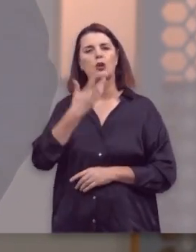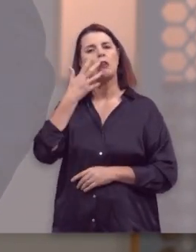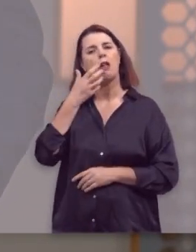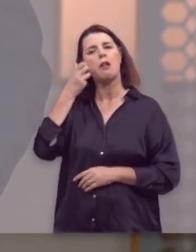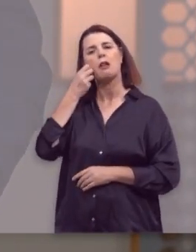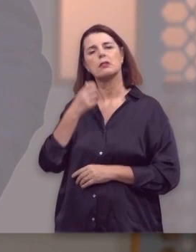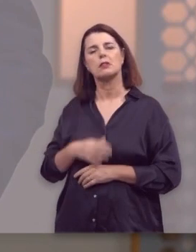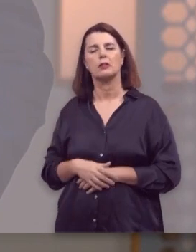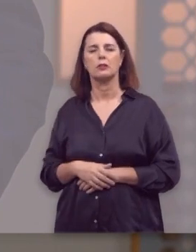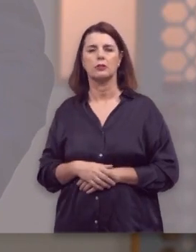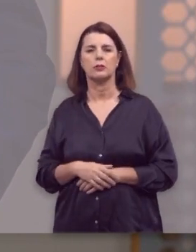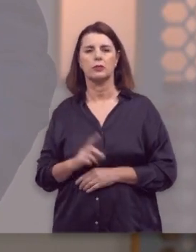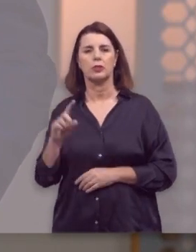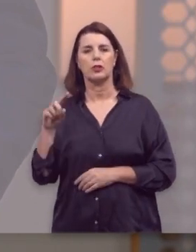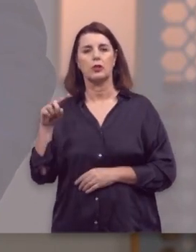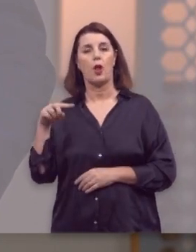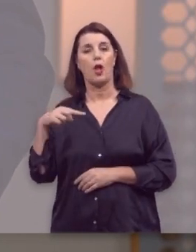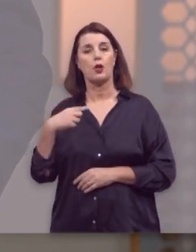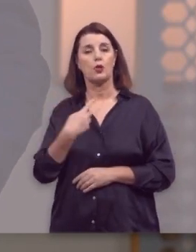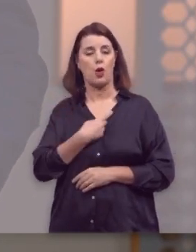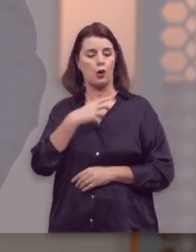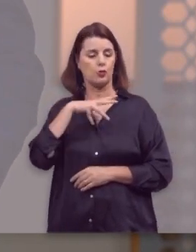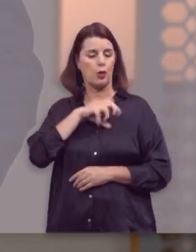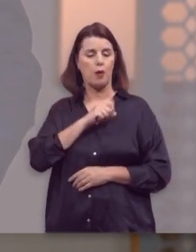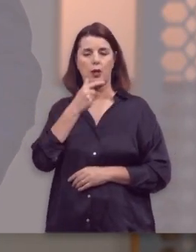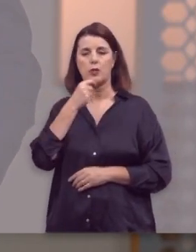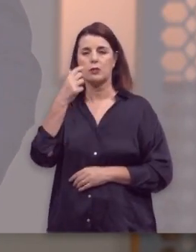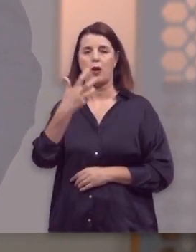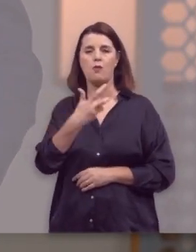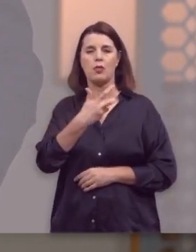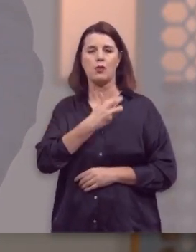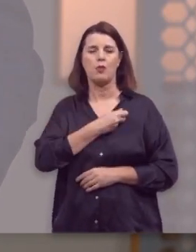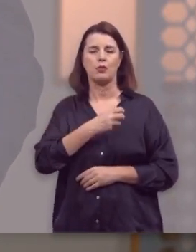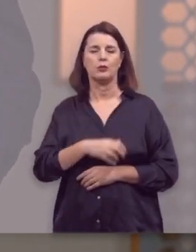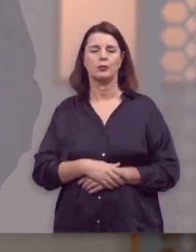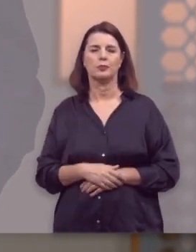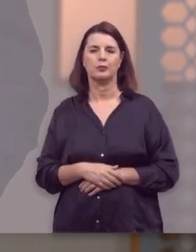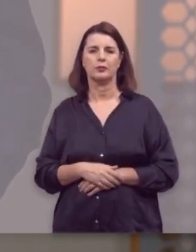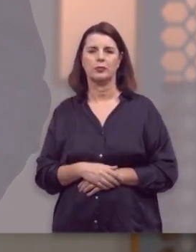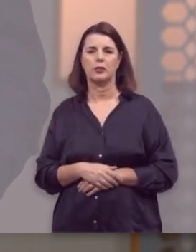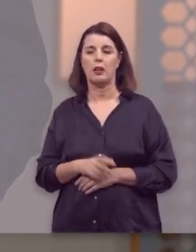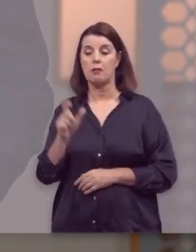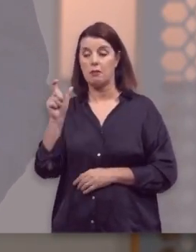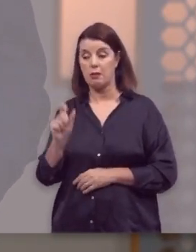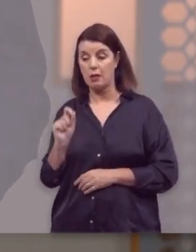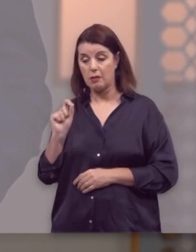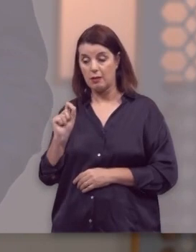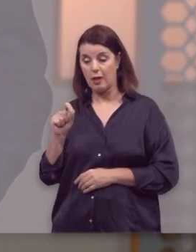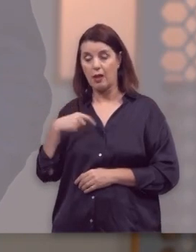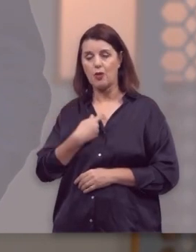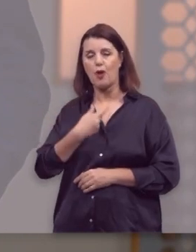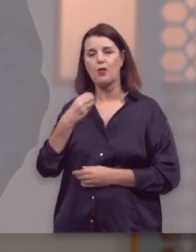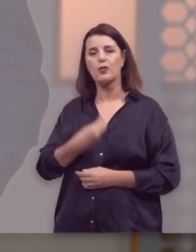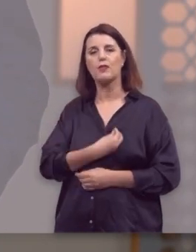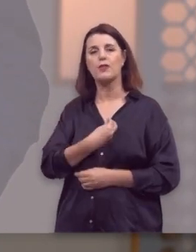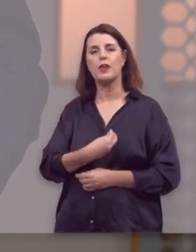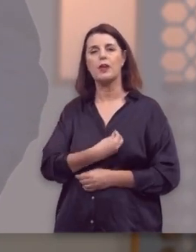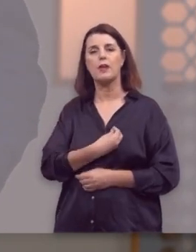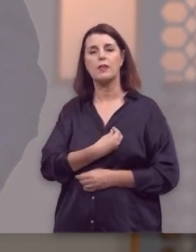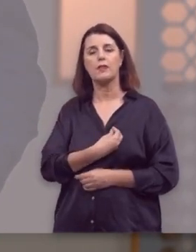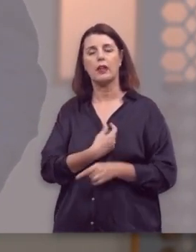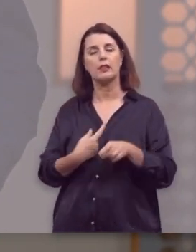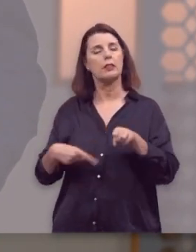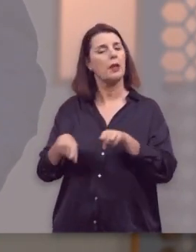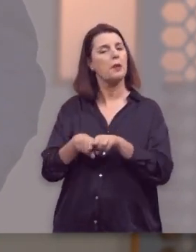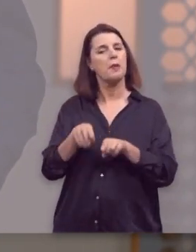herança, este é o nosso amado Redentor, este é aquele por quem vivemos e, se preciso,